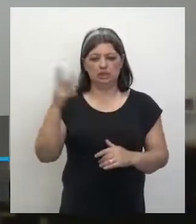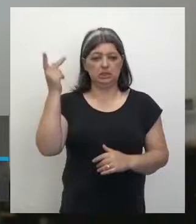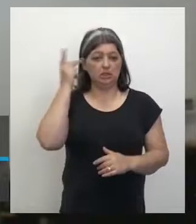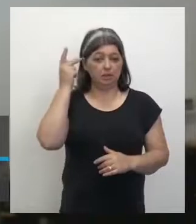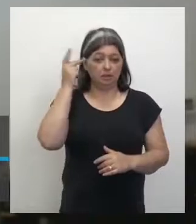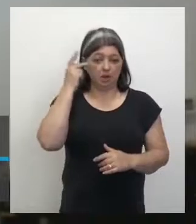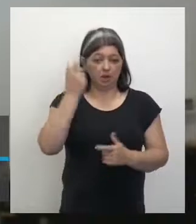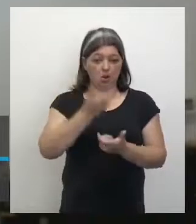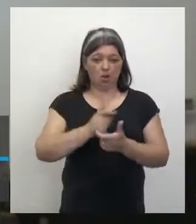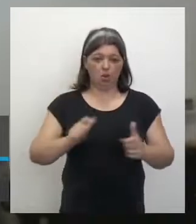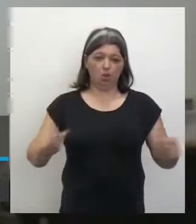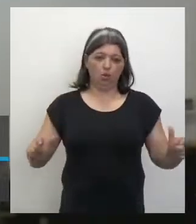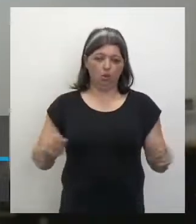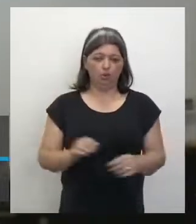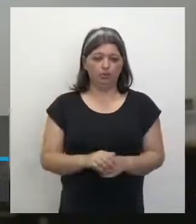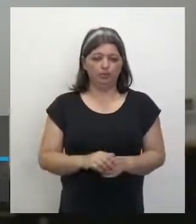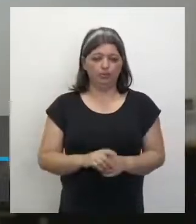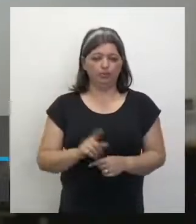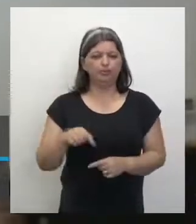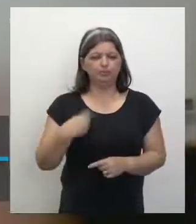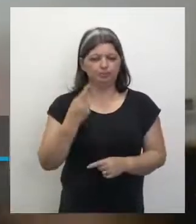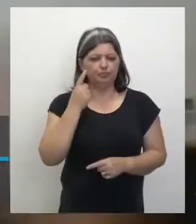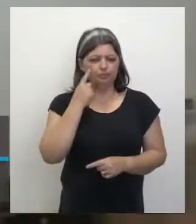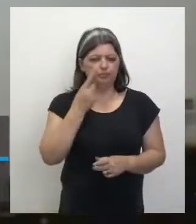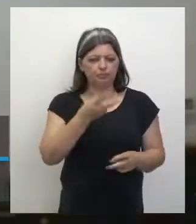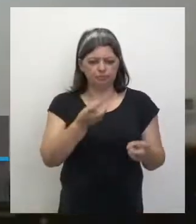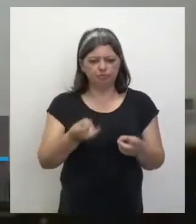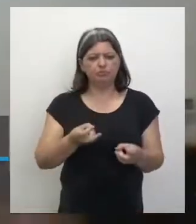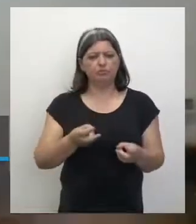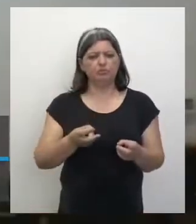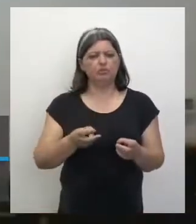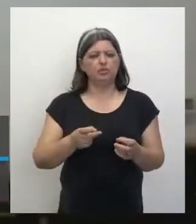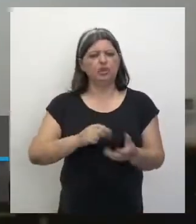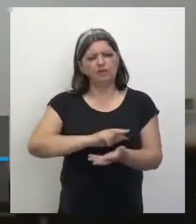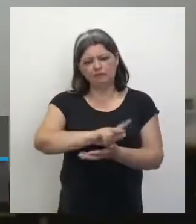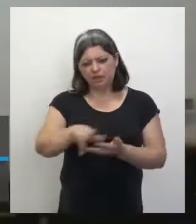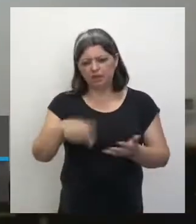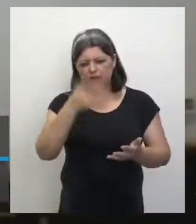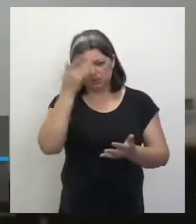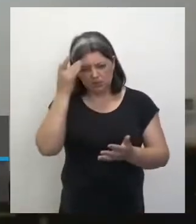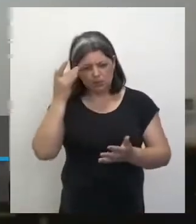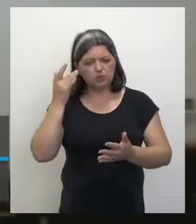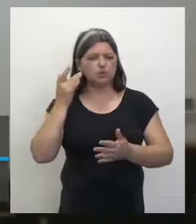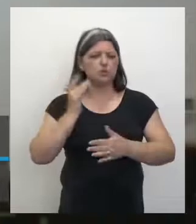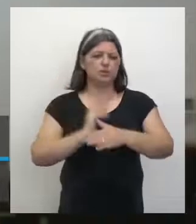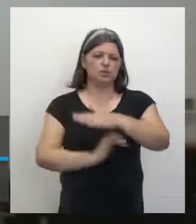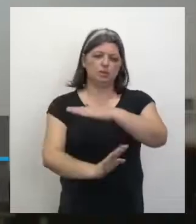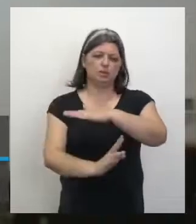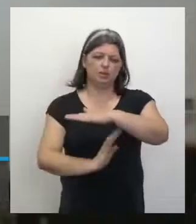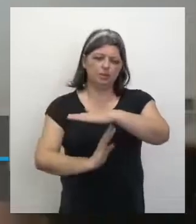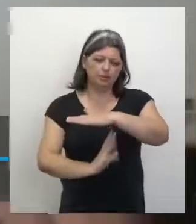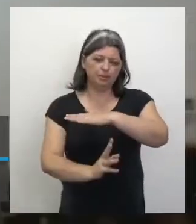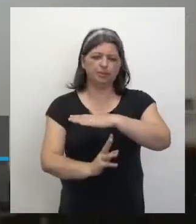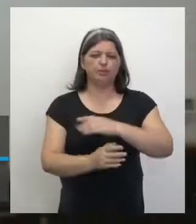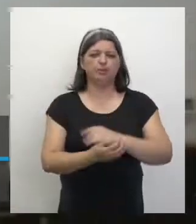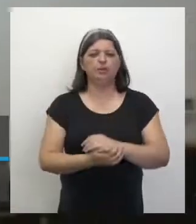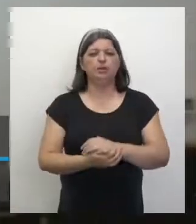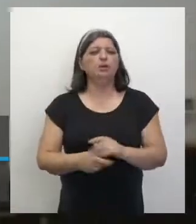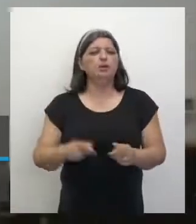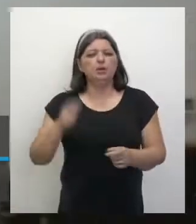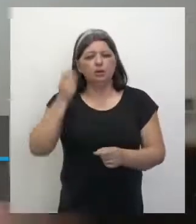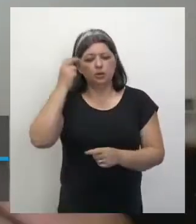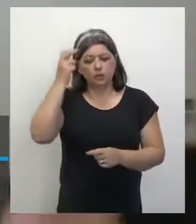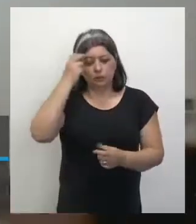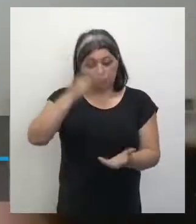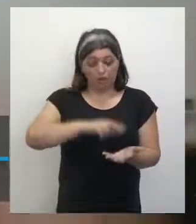né, nós temos isso aí, a gente vê, né, vários imigrantes, diferentes lugares, né, aí na capital, diferentes culturas.